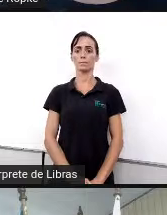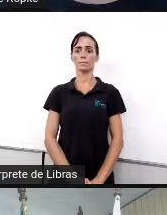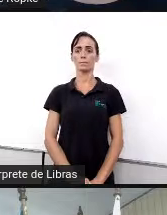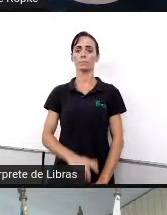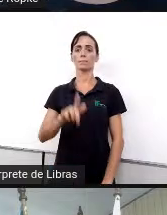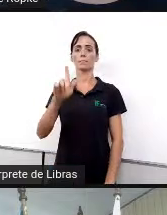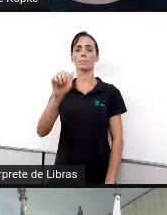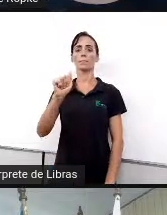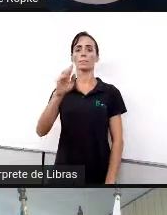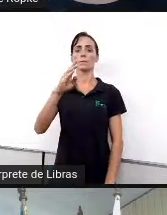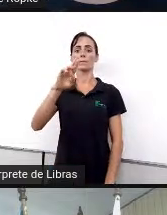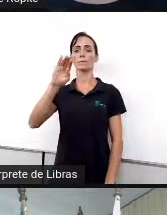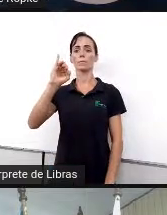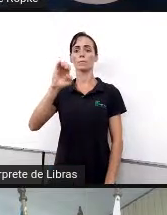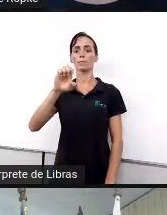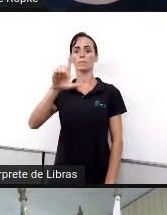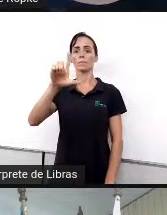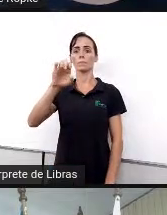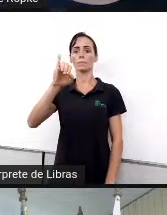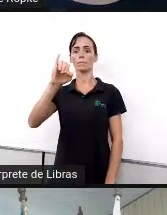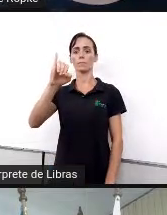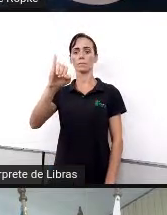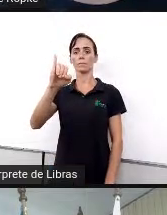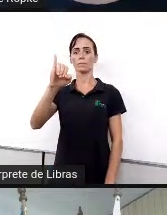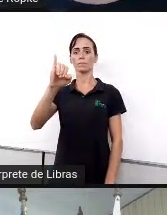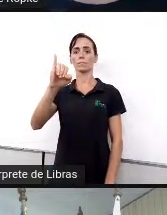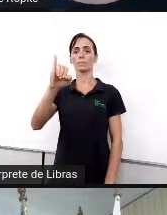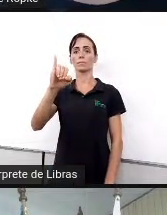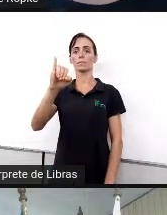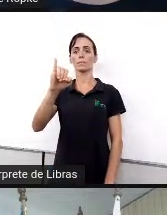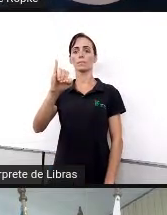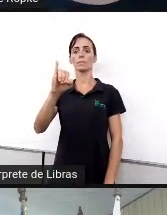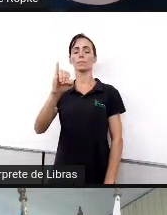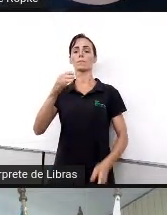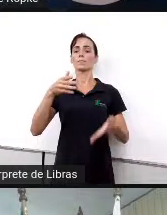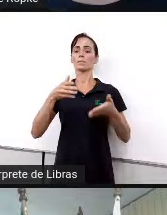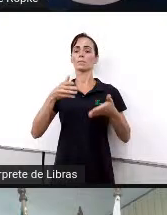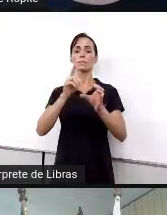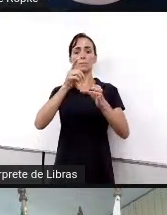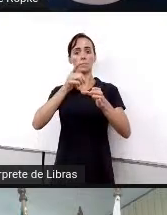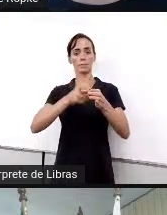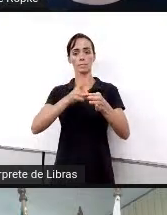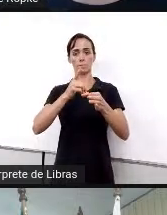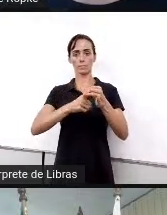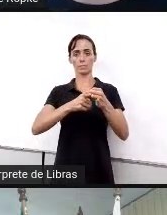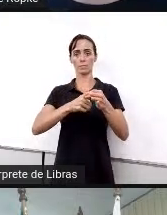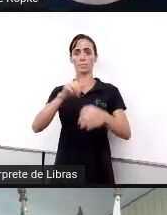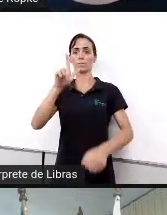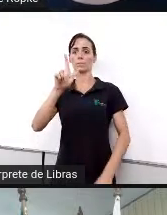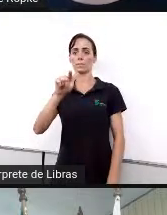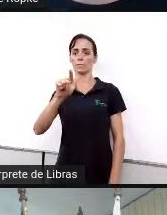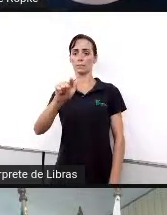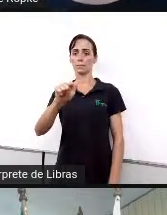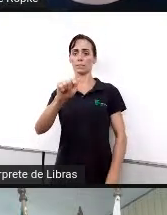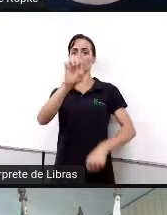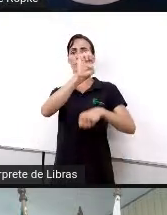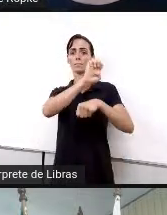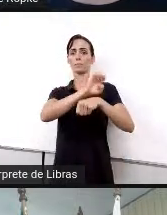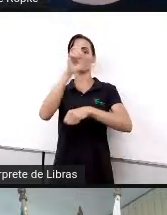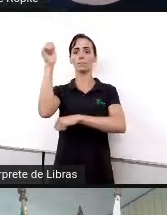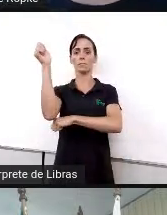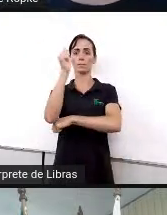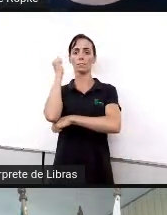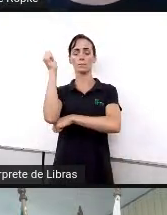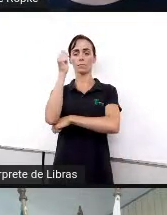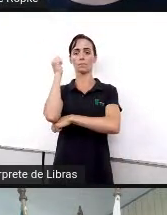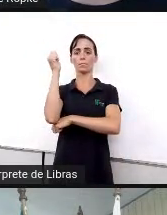Gabriele Vieiro da Conceição, natural da cidade de Giruá, estado do Rio Grande do